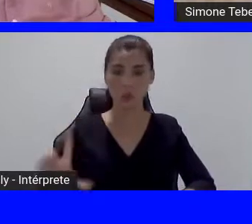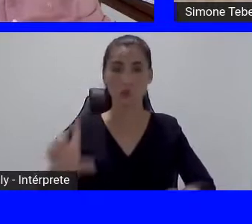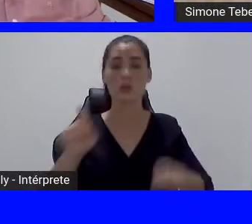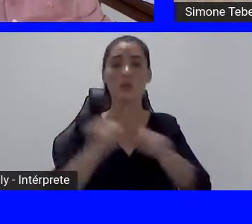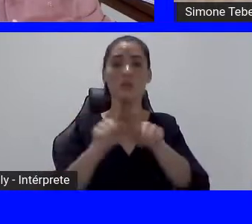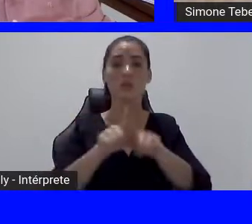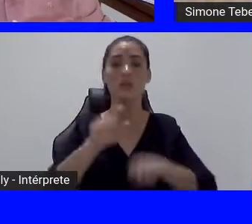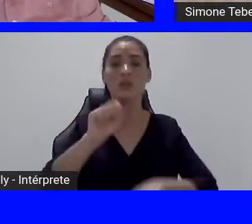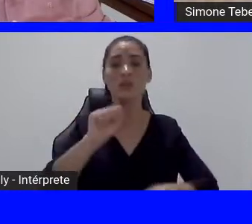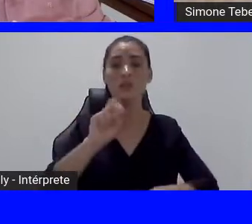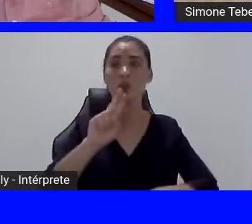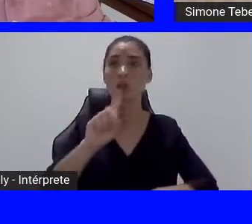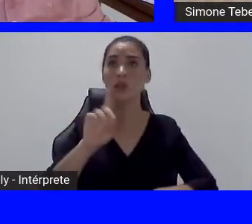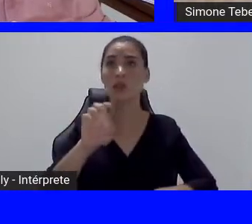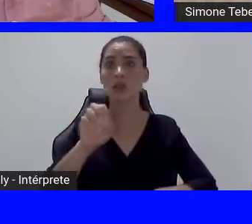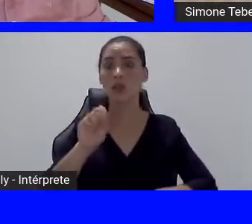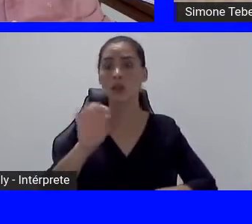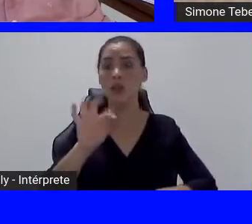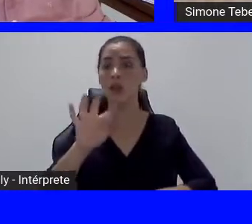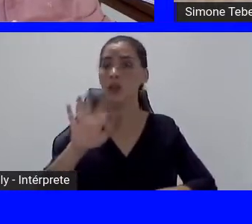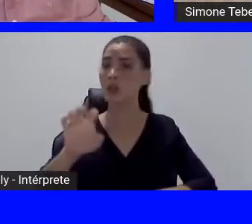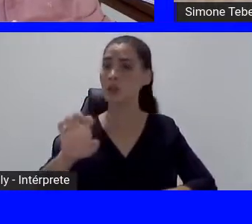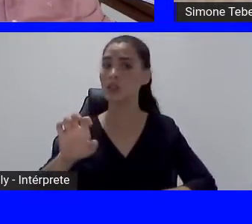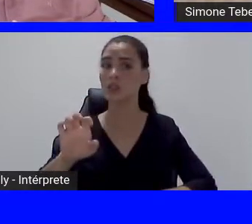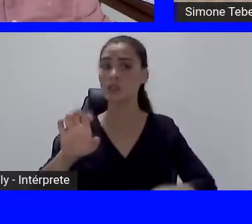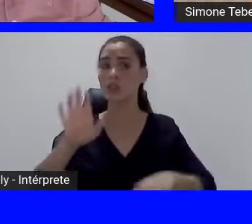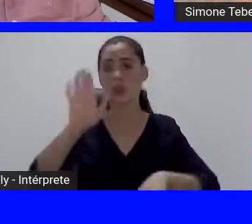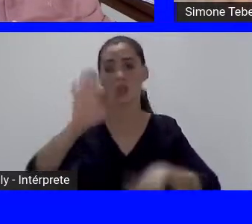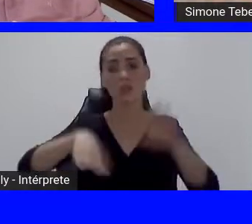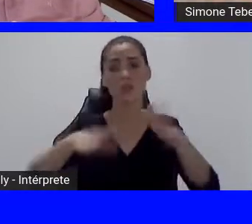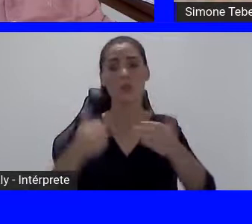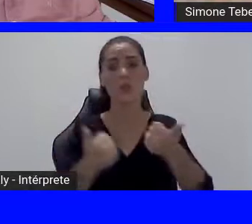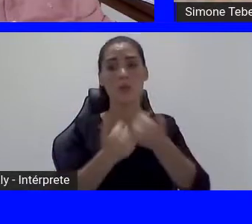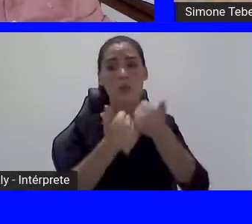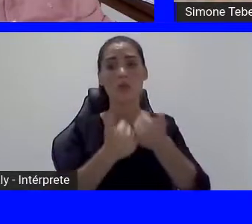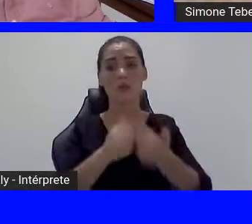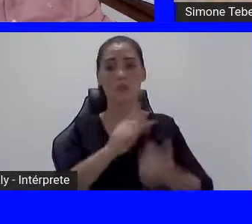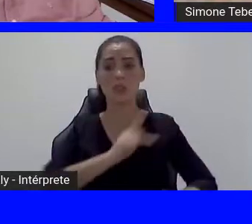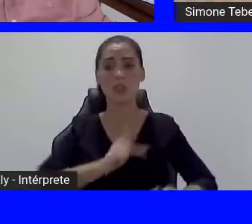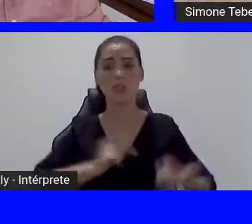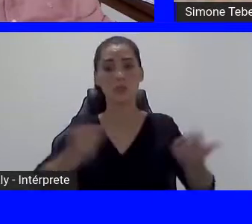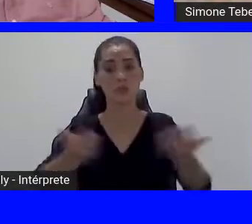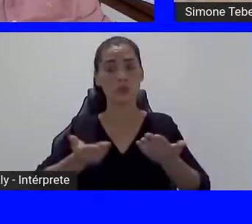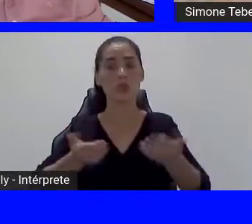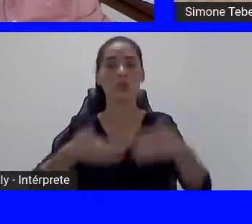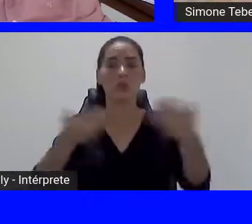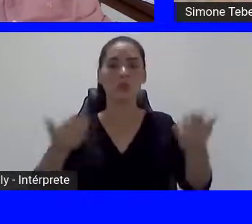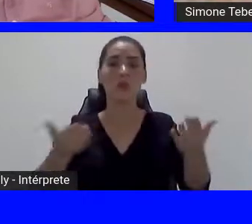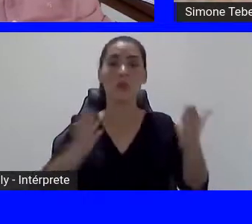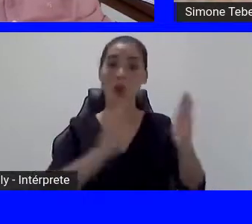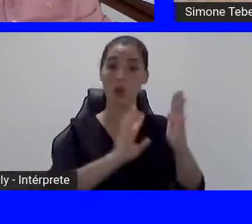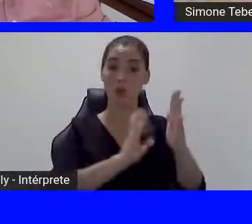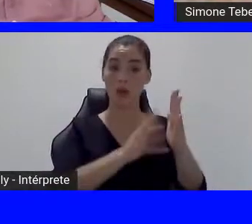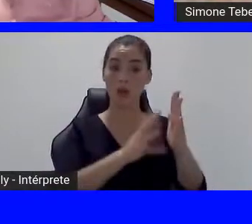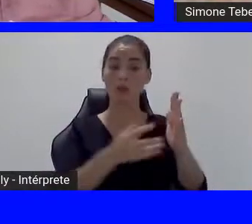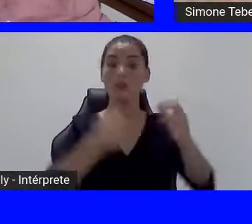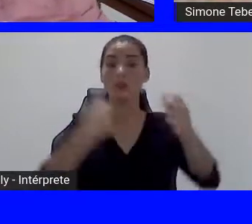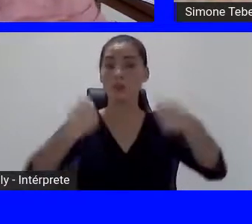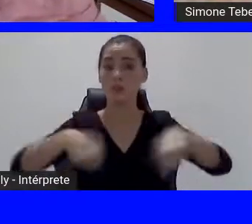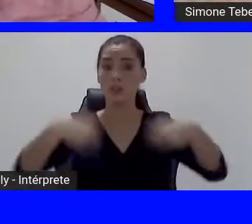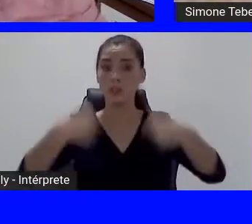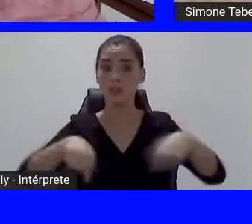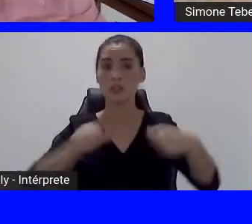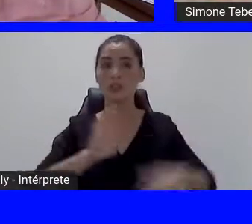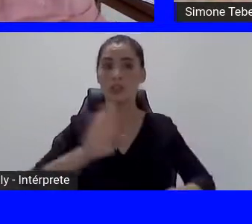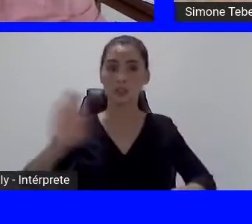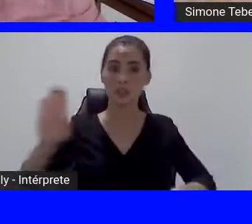com o atual presidente, com muitas exceções. Então, o partido precisa de um candidato justamente para essa unidade,